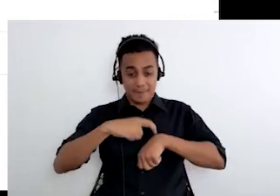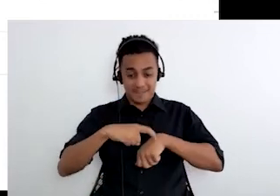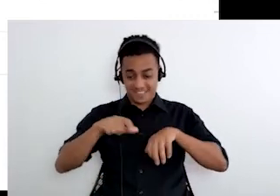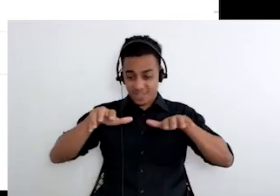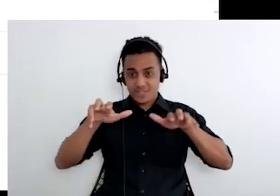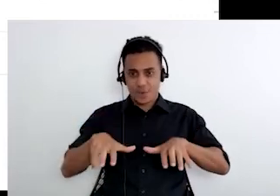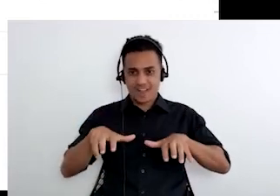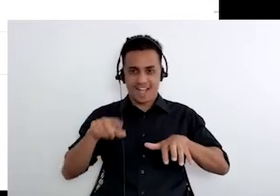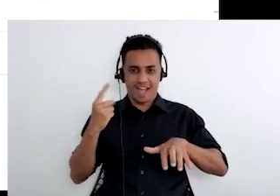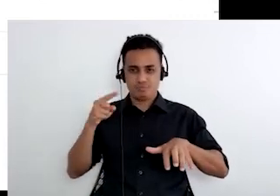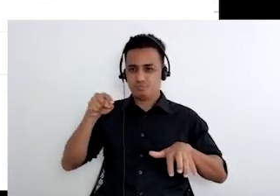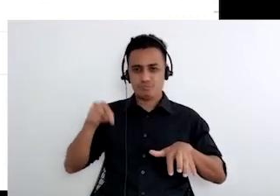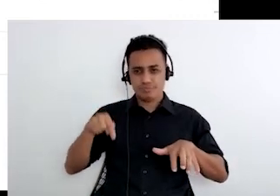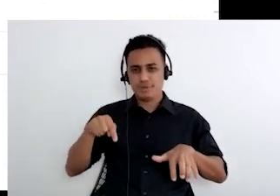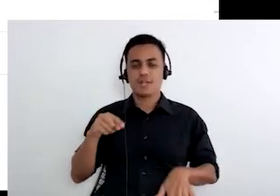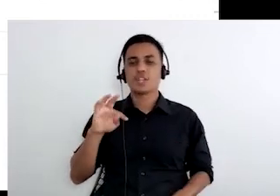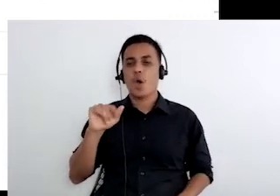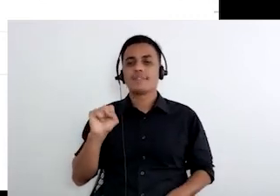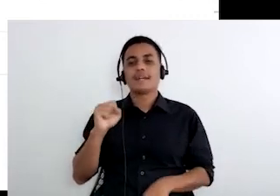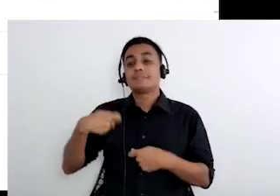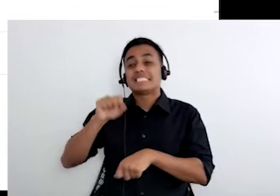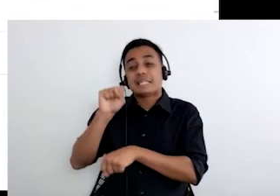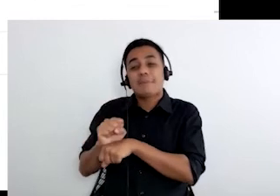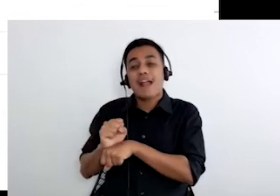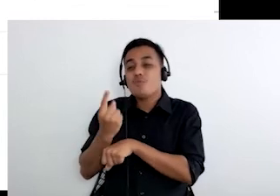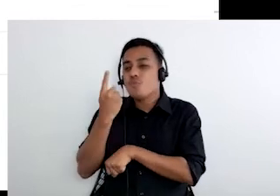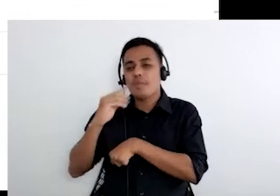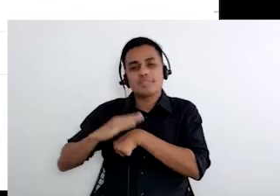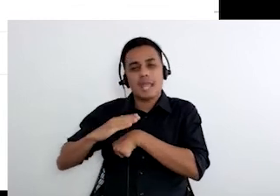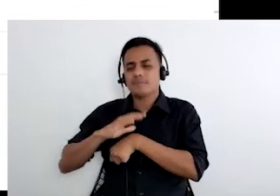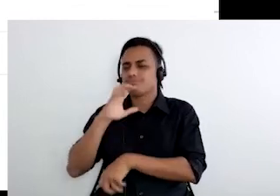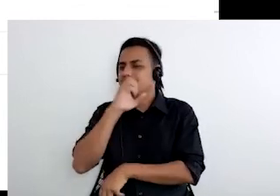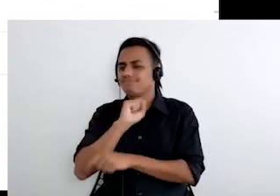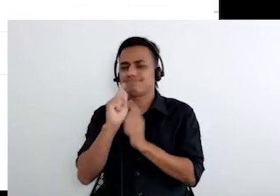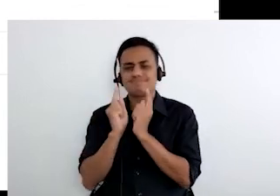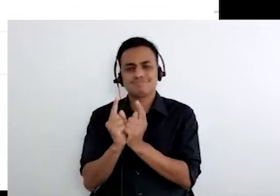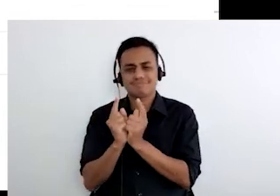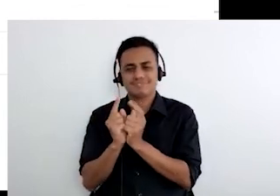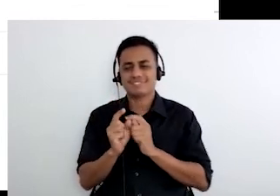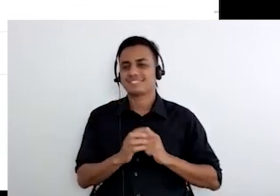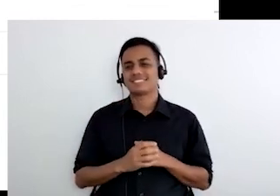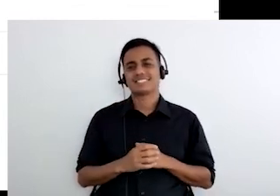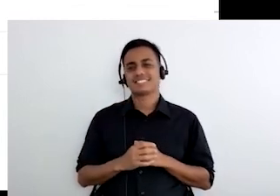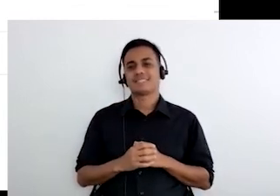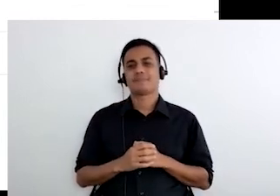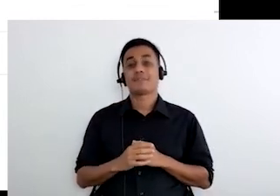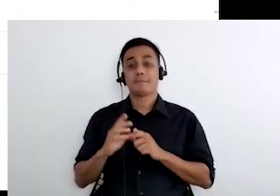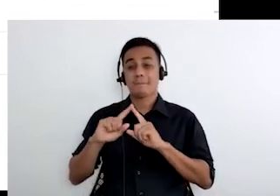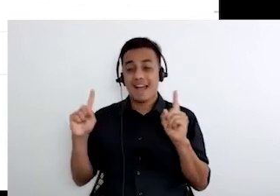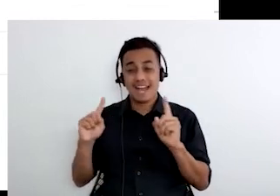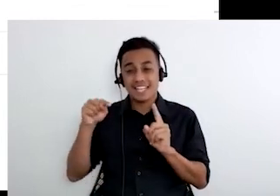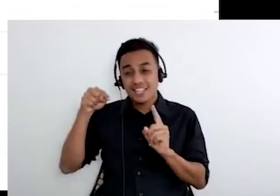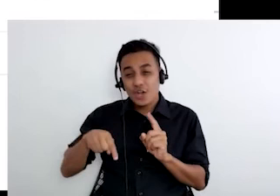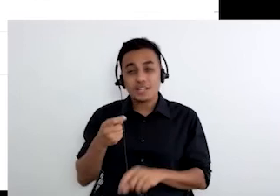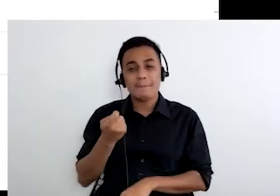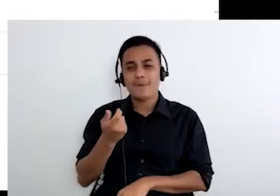uma fração de tempo muito pequena e toque a nota por pouco tempo.